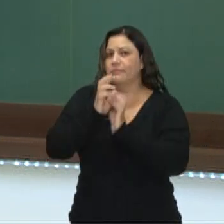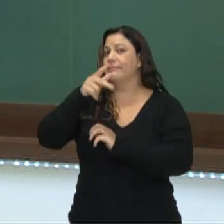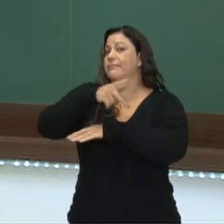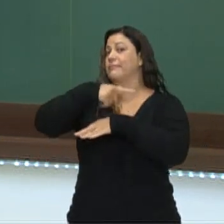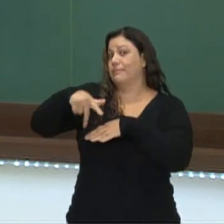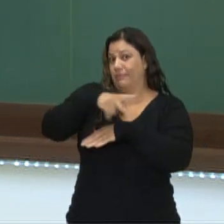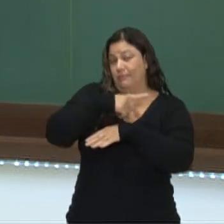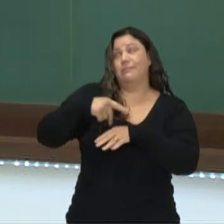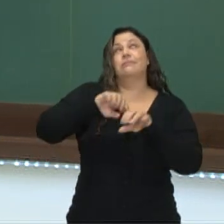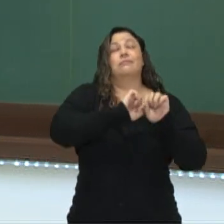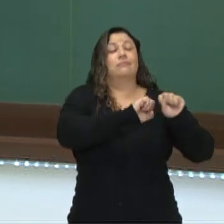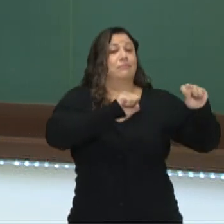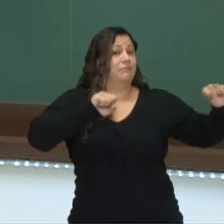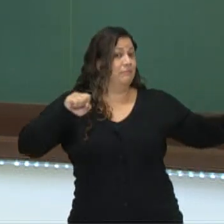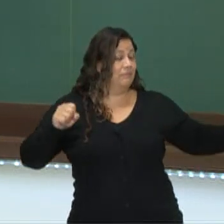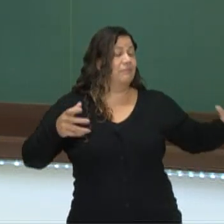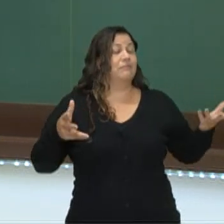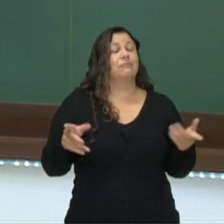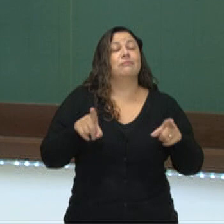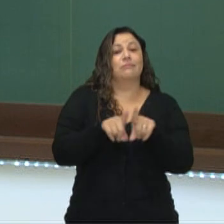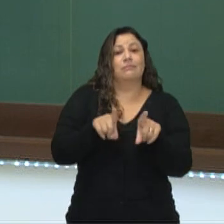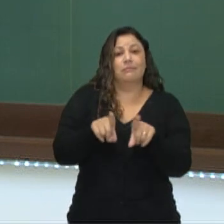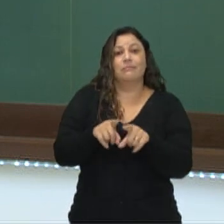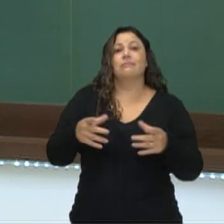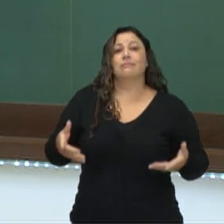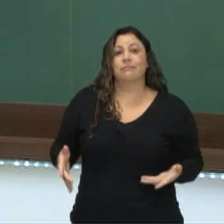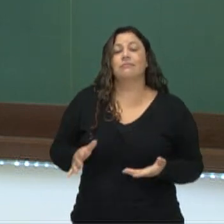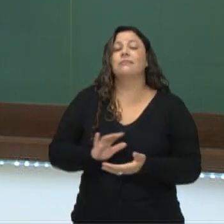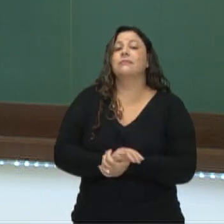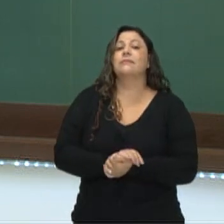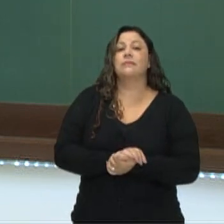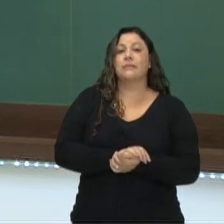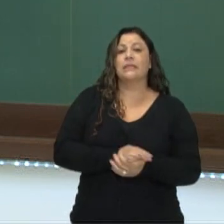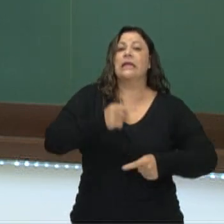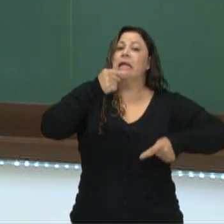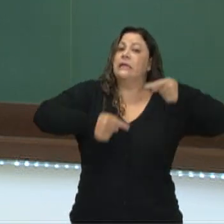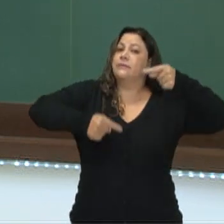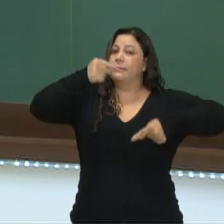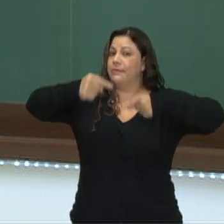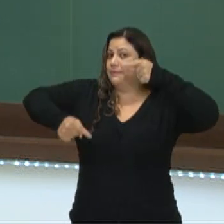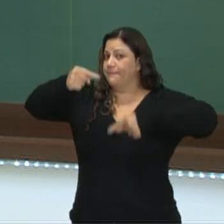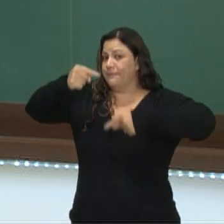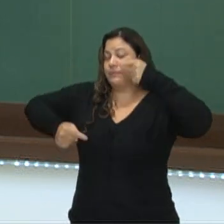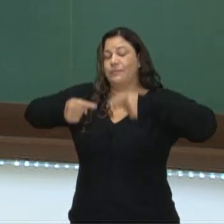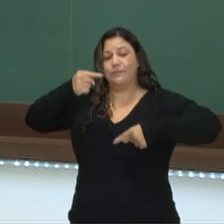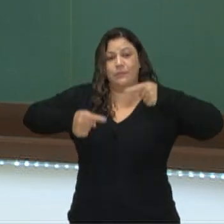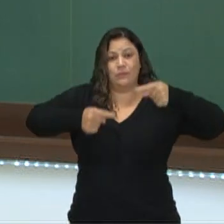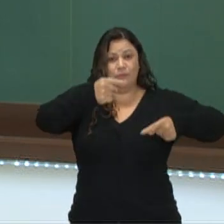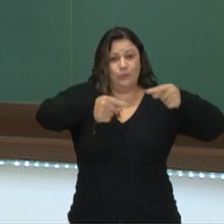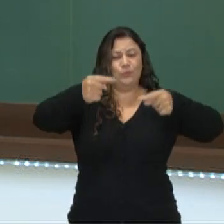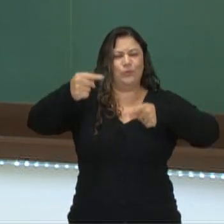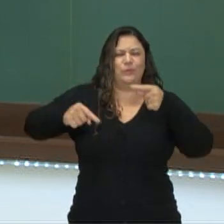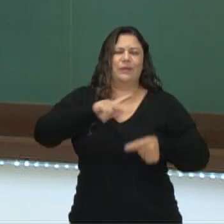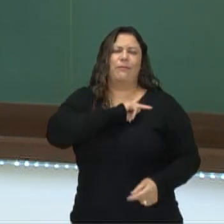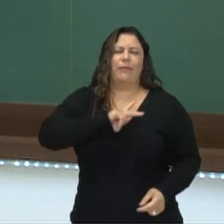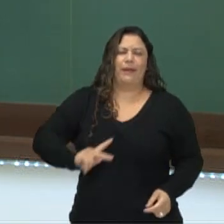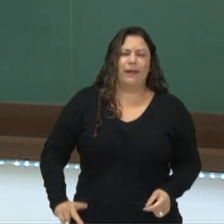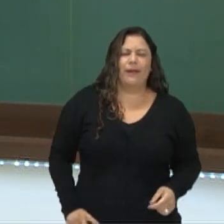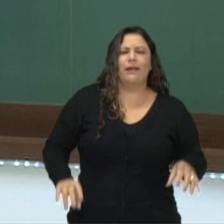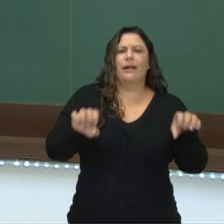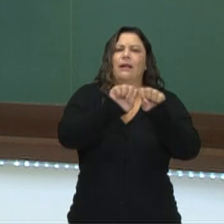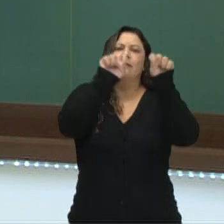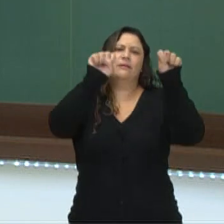quando a coisa é grande, tá? Instabilidade política, tem ali uma questão no presidente, um